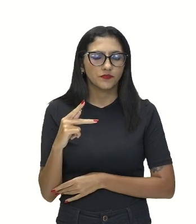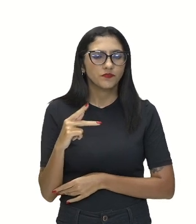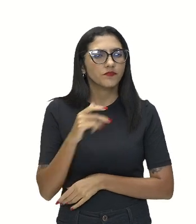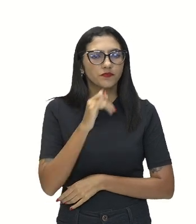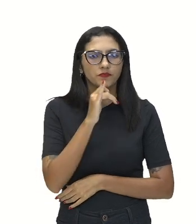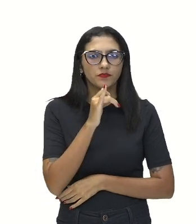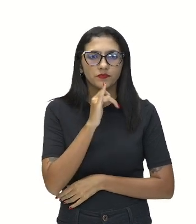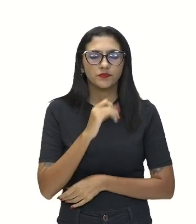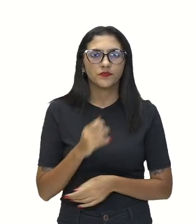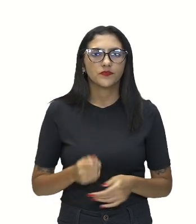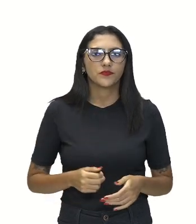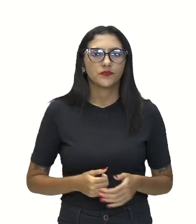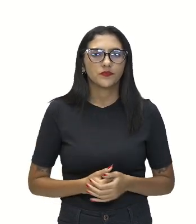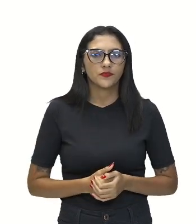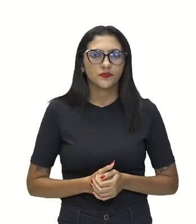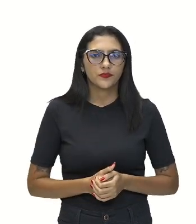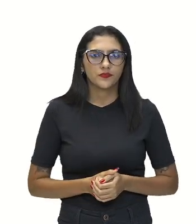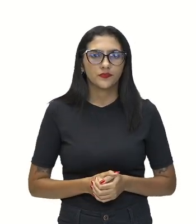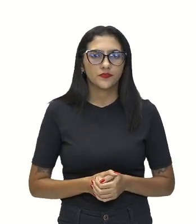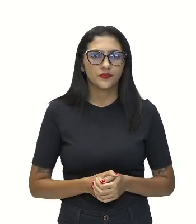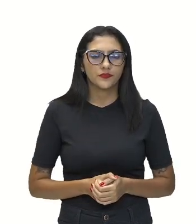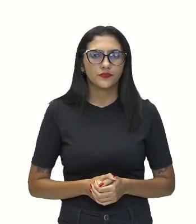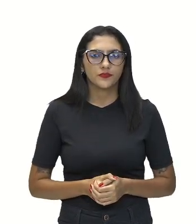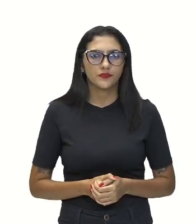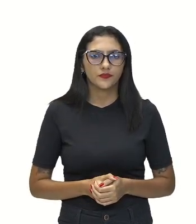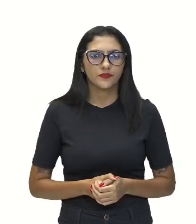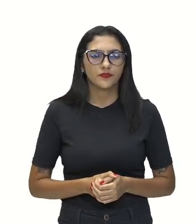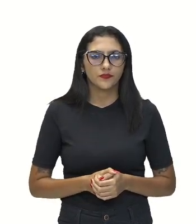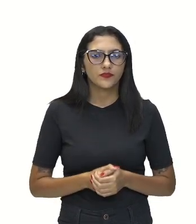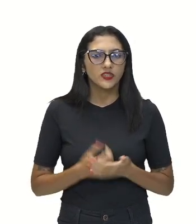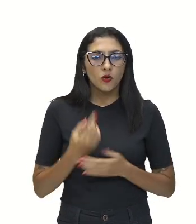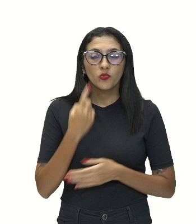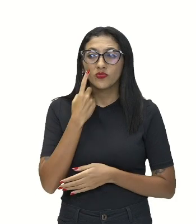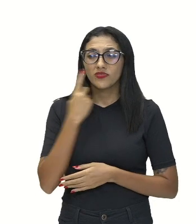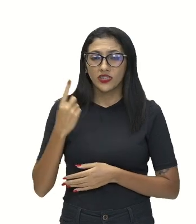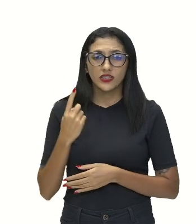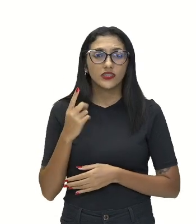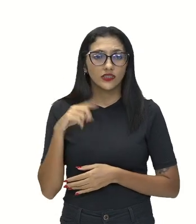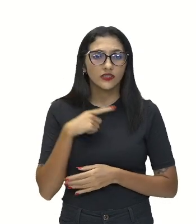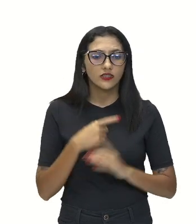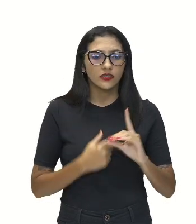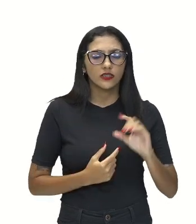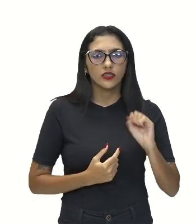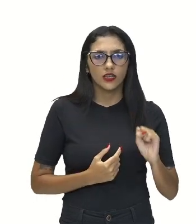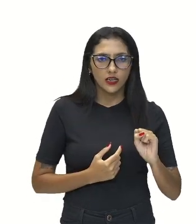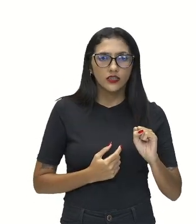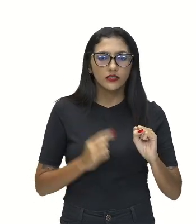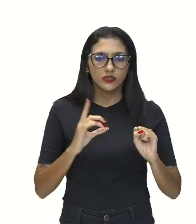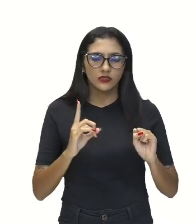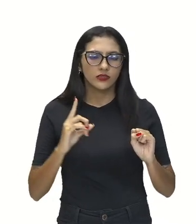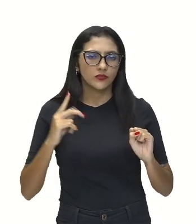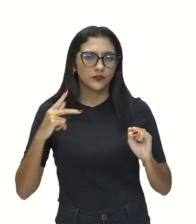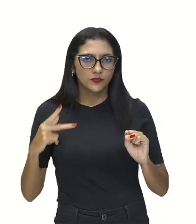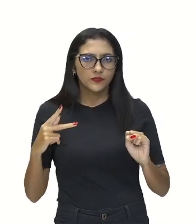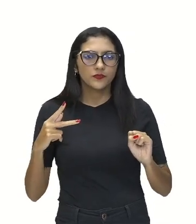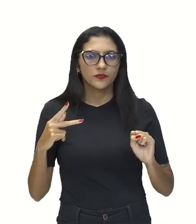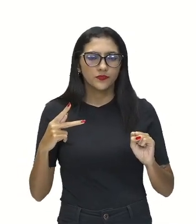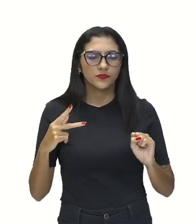tá? Então, se eu tenho aqui diagonal principal nesse sentido, tá? Eu não posso, de repente, chamar a